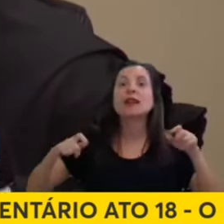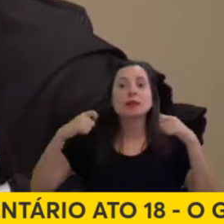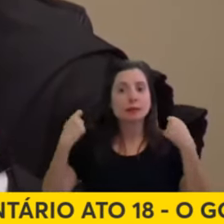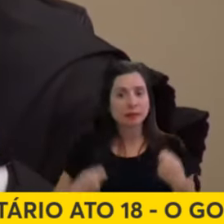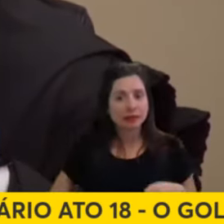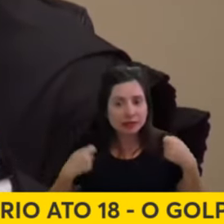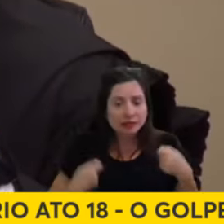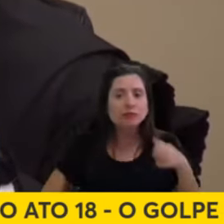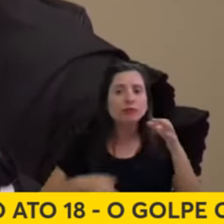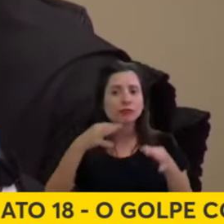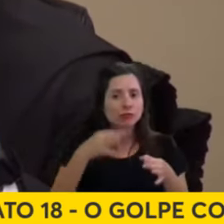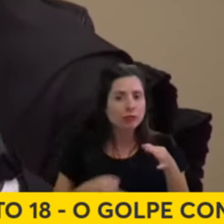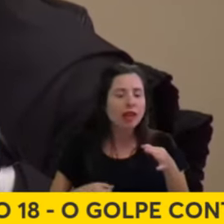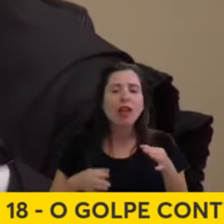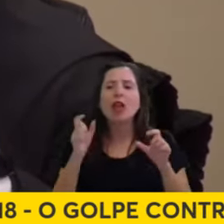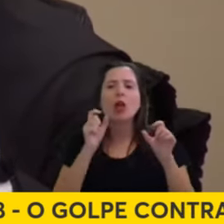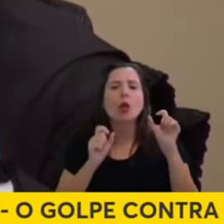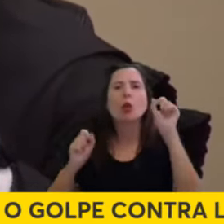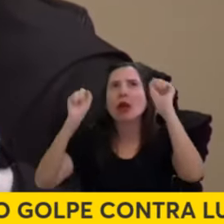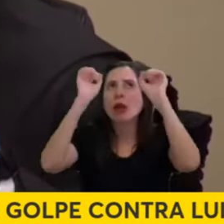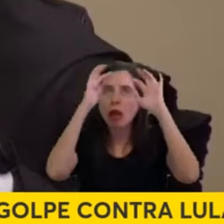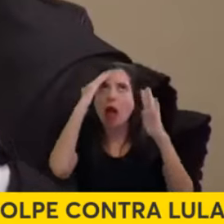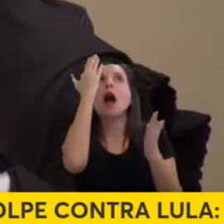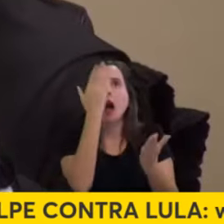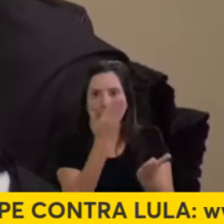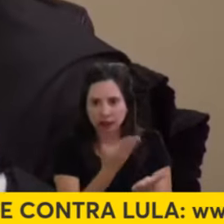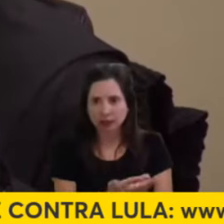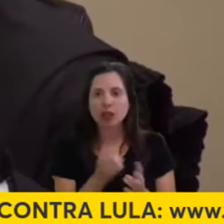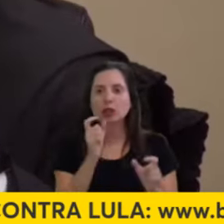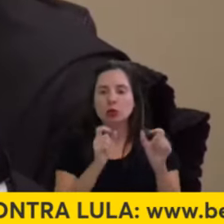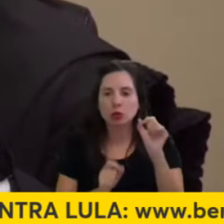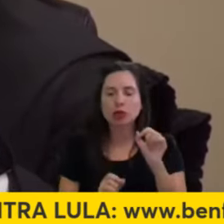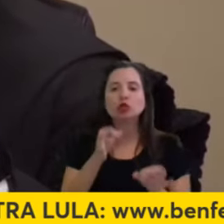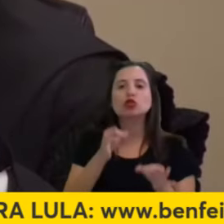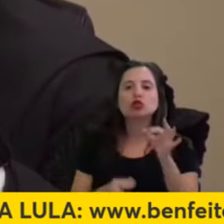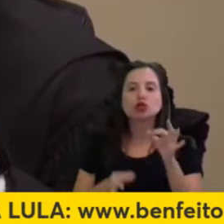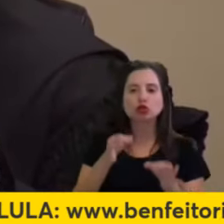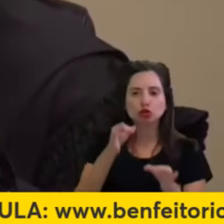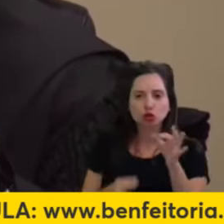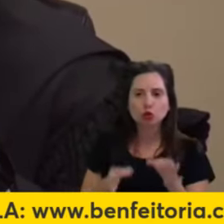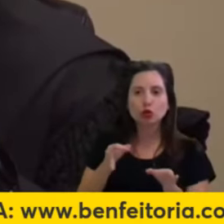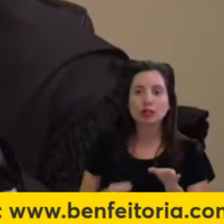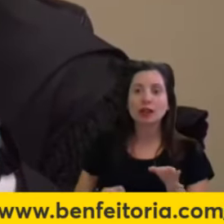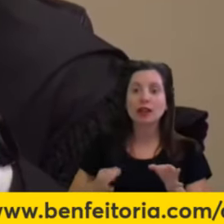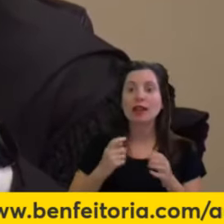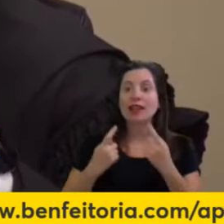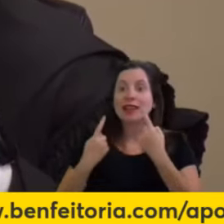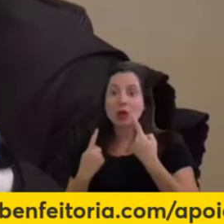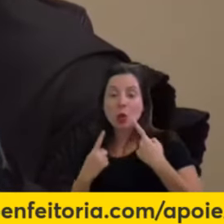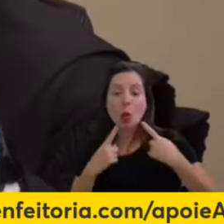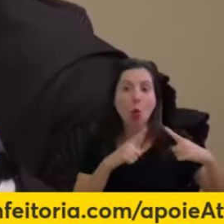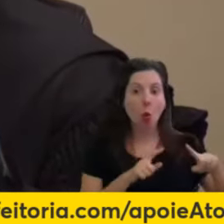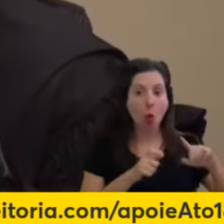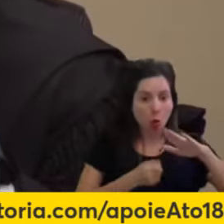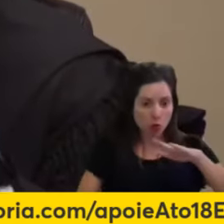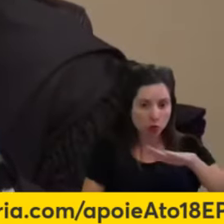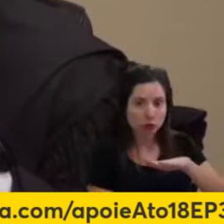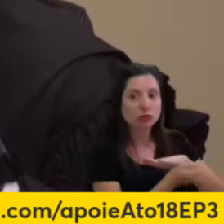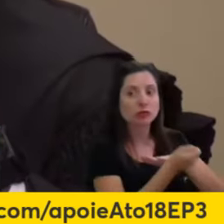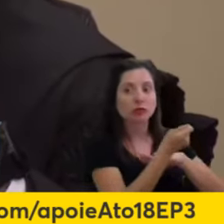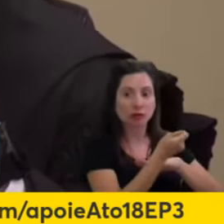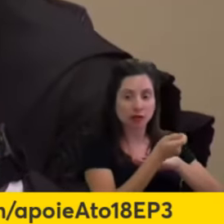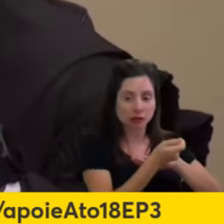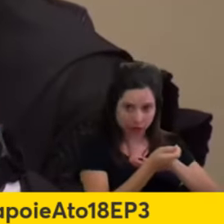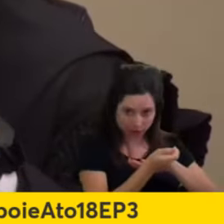ingenuidade acreditar que o investigado atuando como juiz em grande operação de combate à corrupção que afetou o razoável parte do